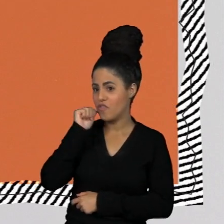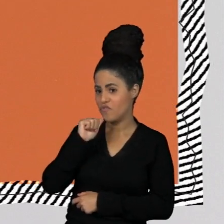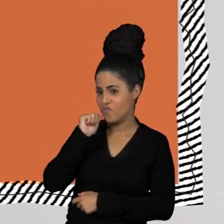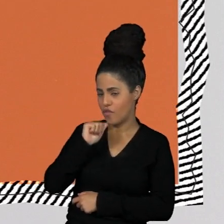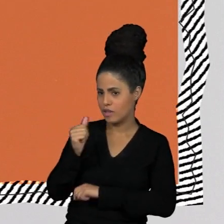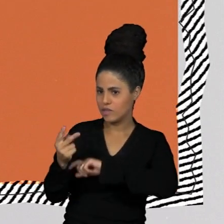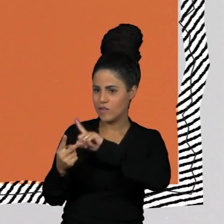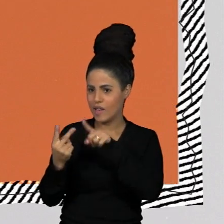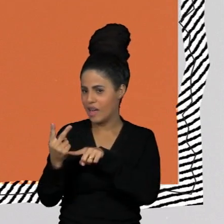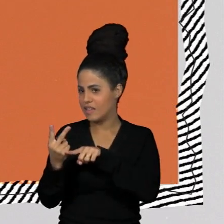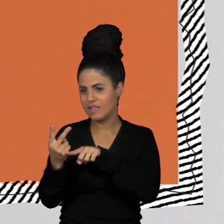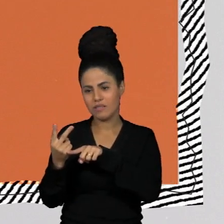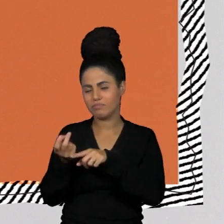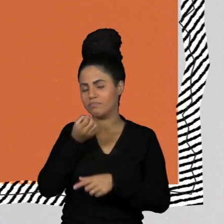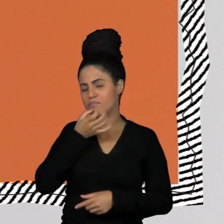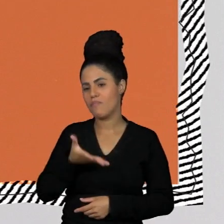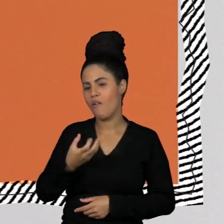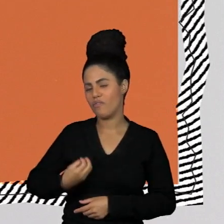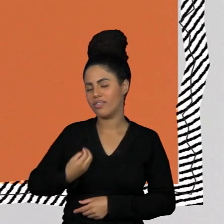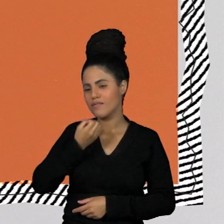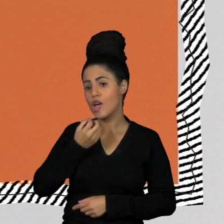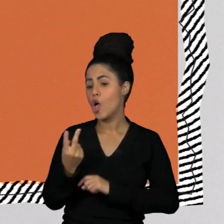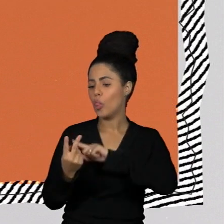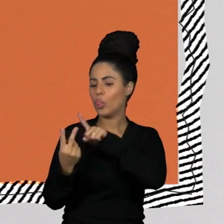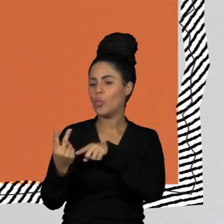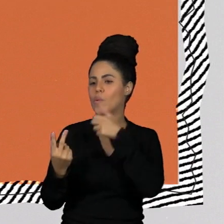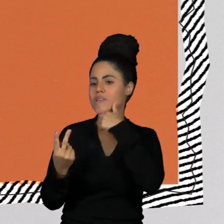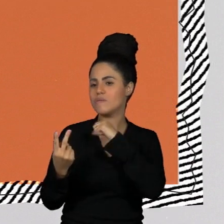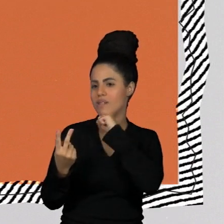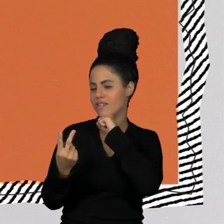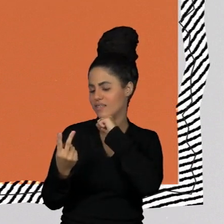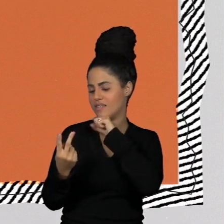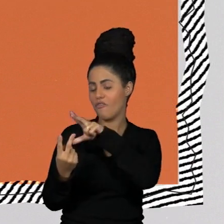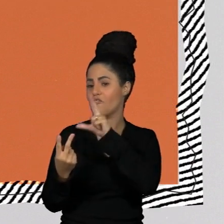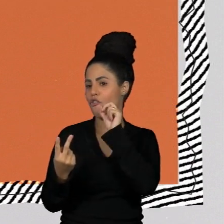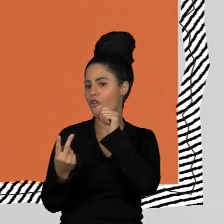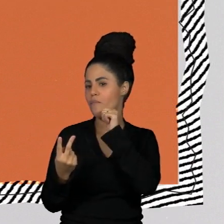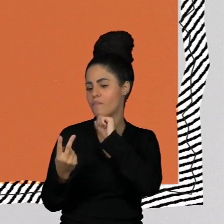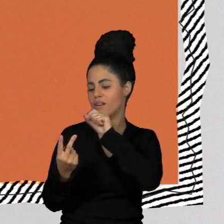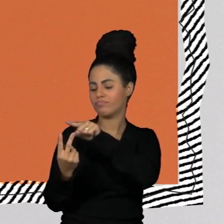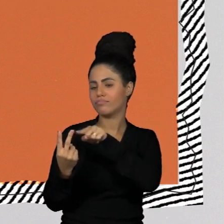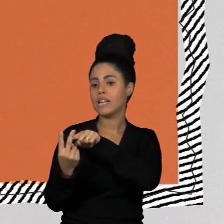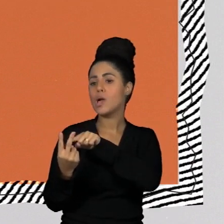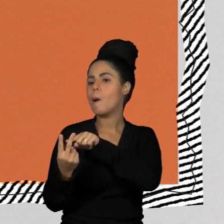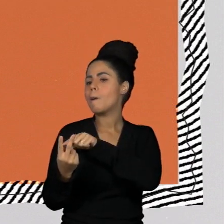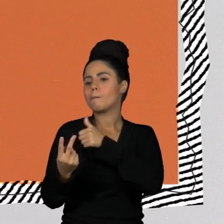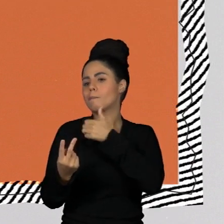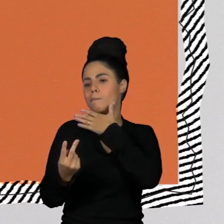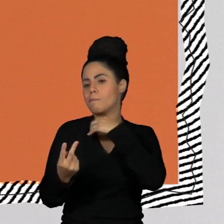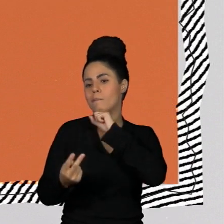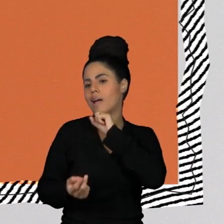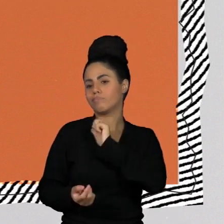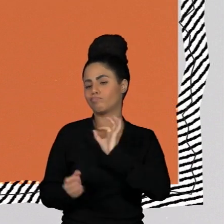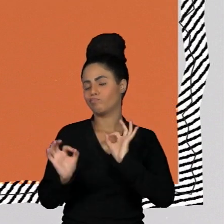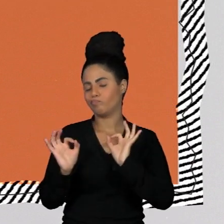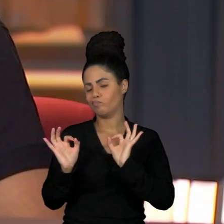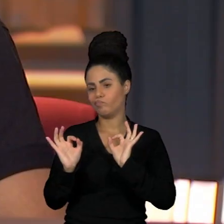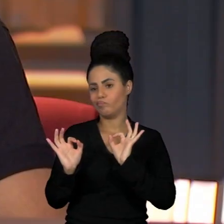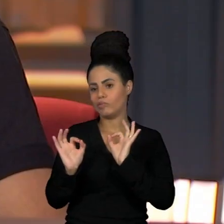fui privilegiado, né, a ponto de ter duas mães. Meu pai não foi presente, antes mesmo de eu